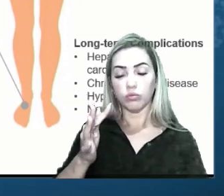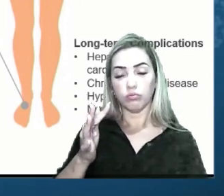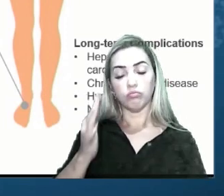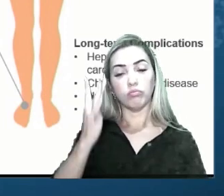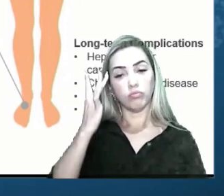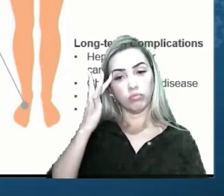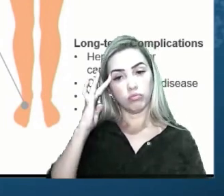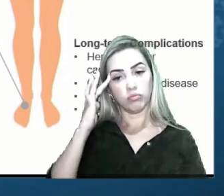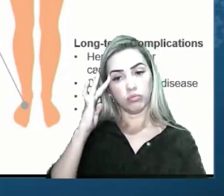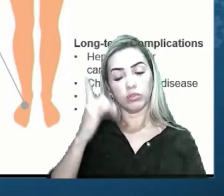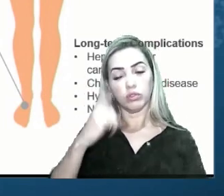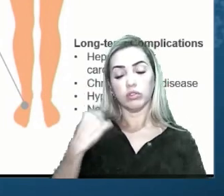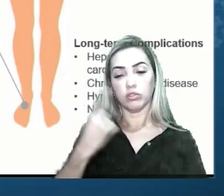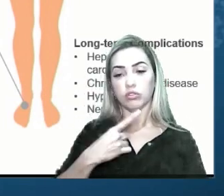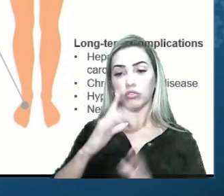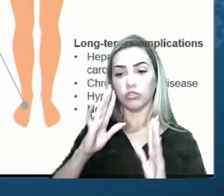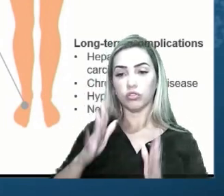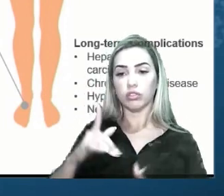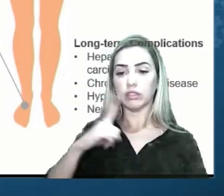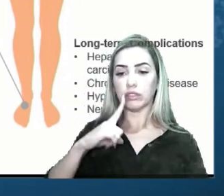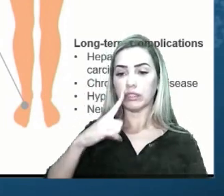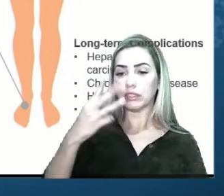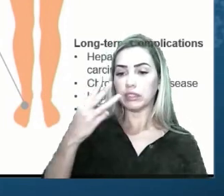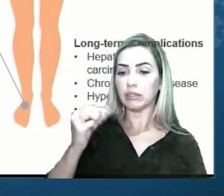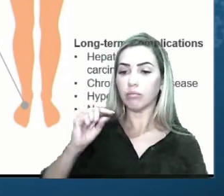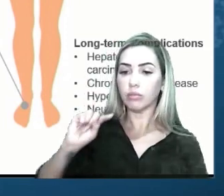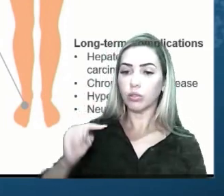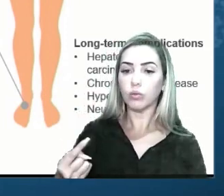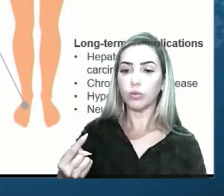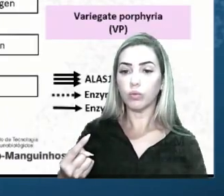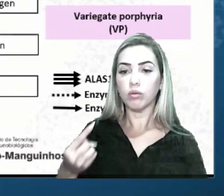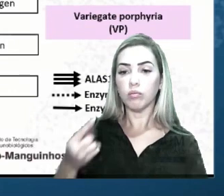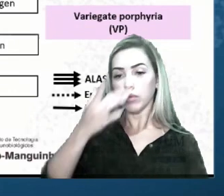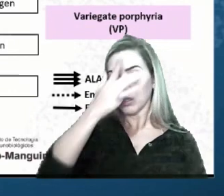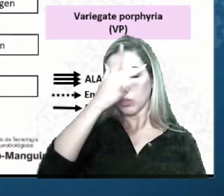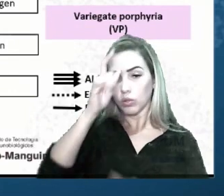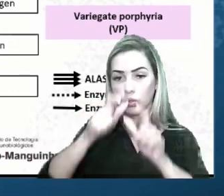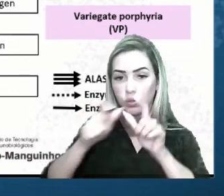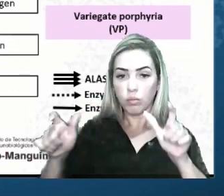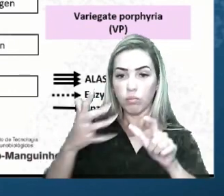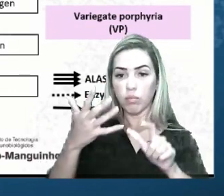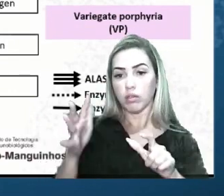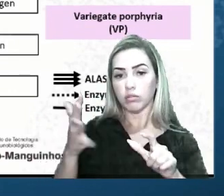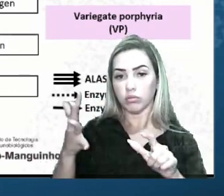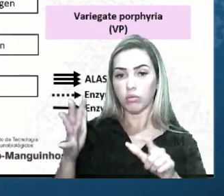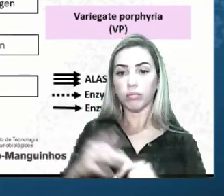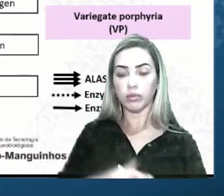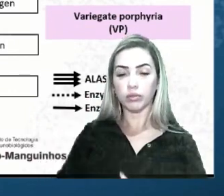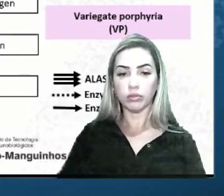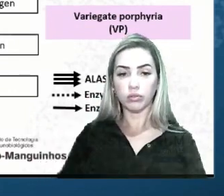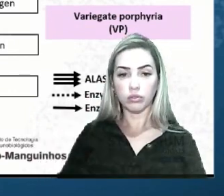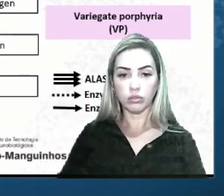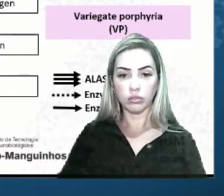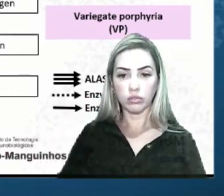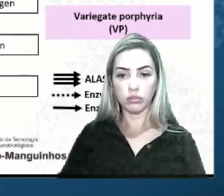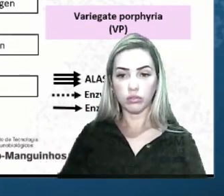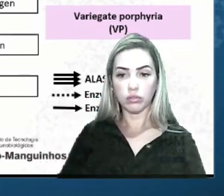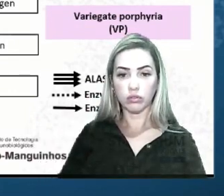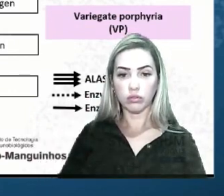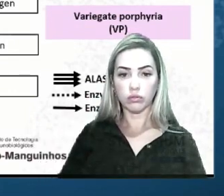a gente já tratou 30 mil pacientes aproximadamente. E